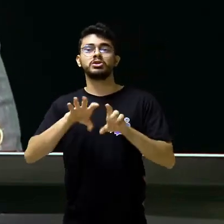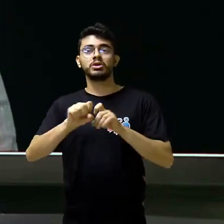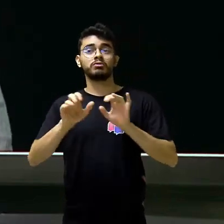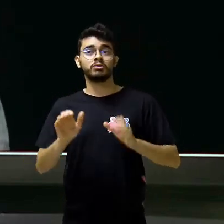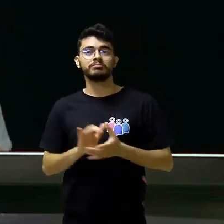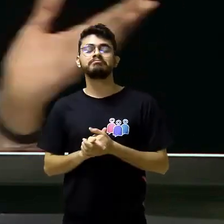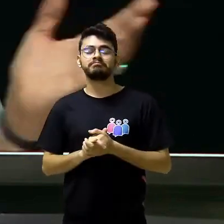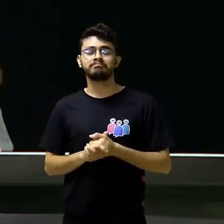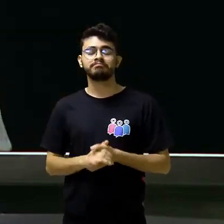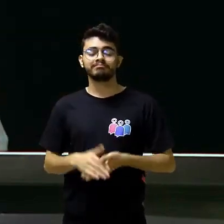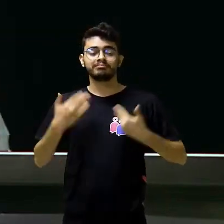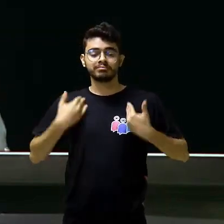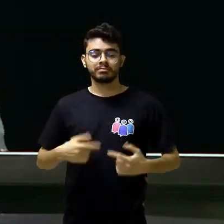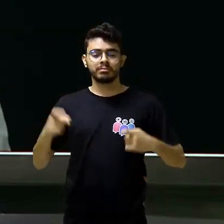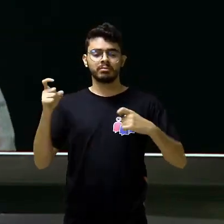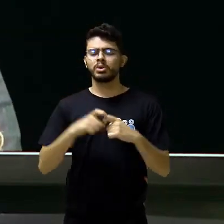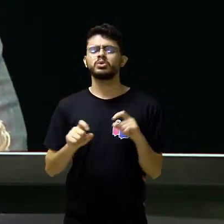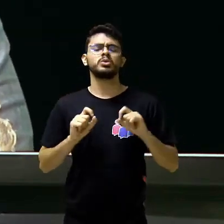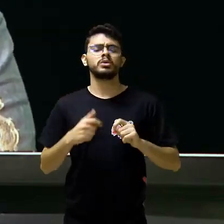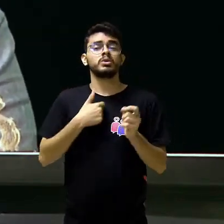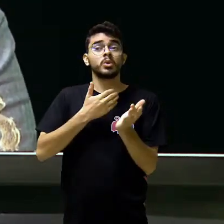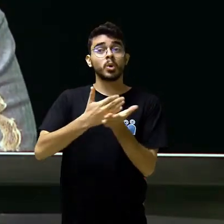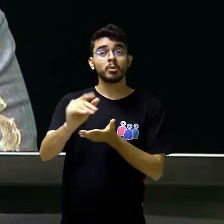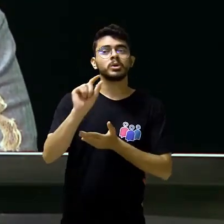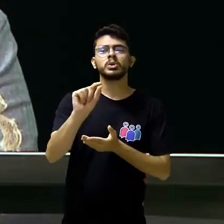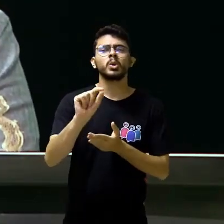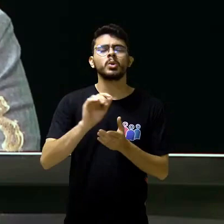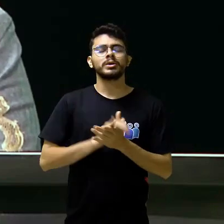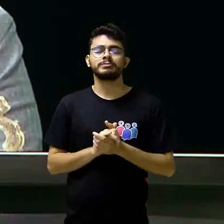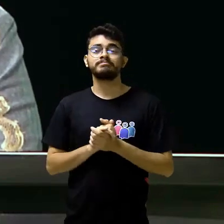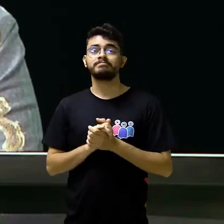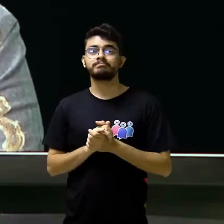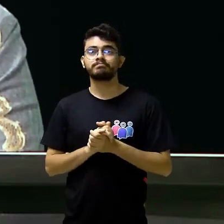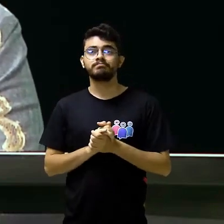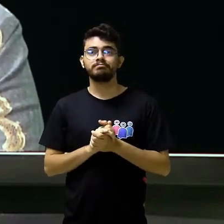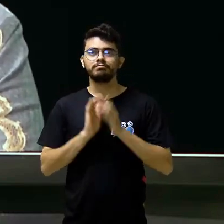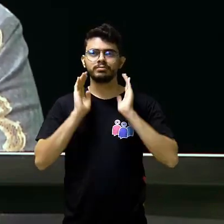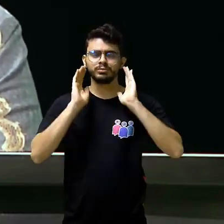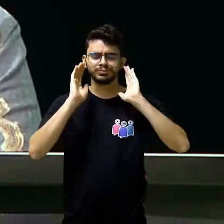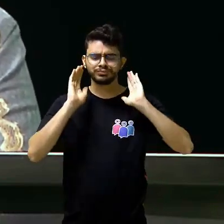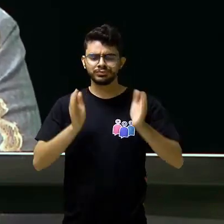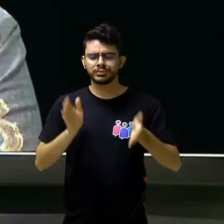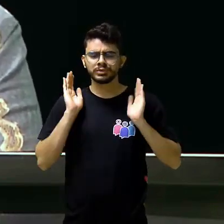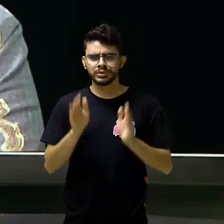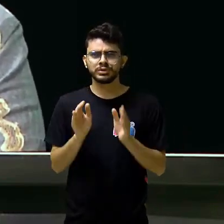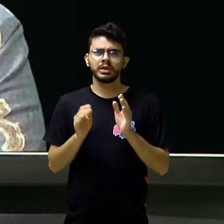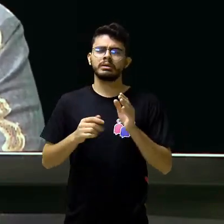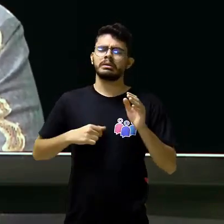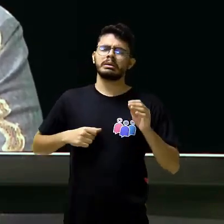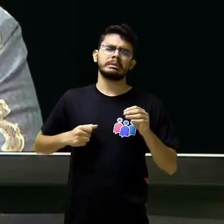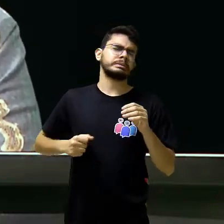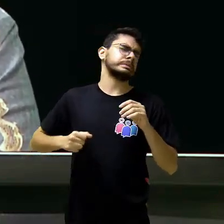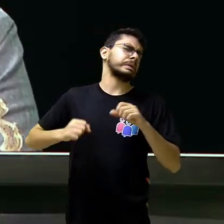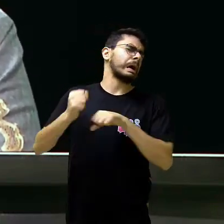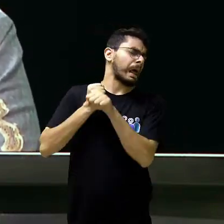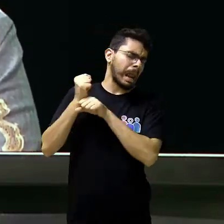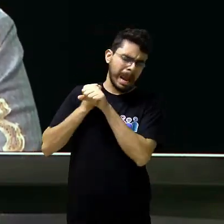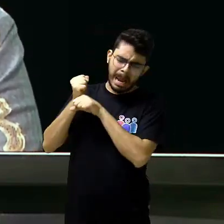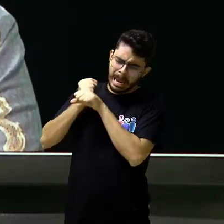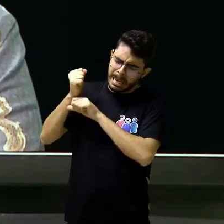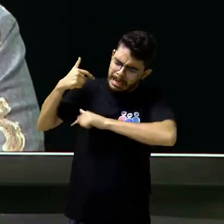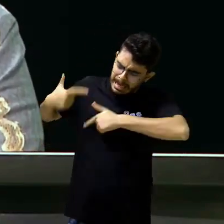Ser médico. Começamos que, após milênios de batalhas e